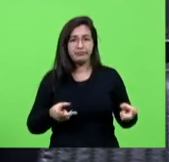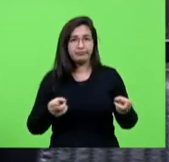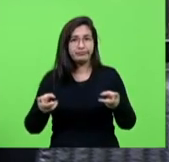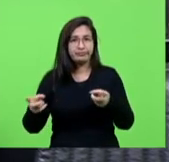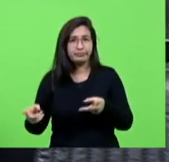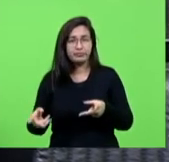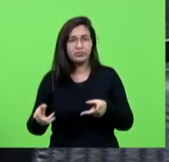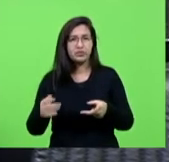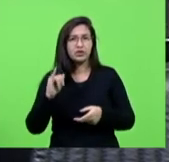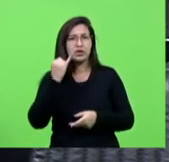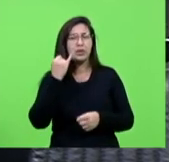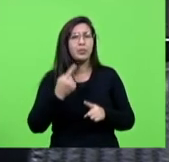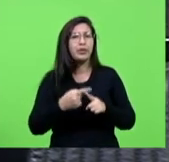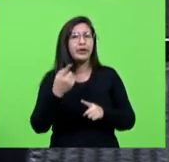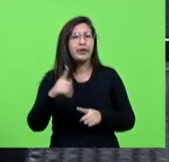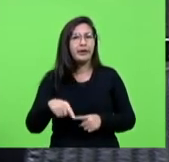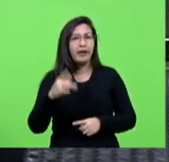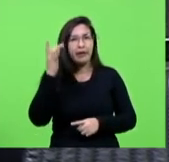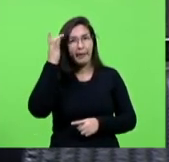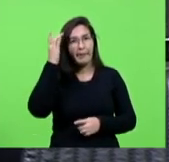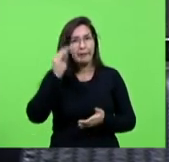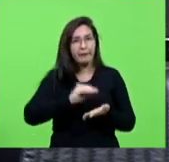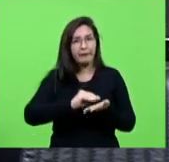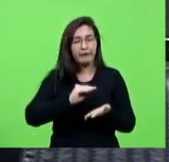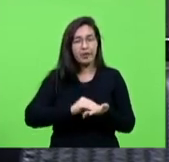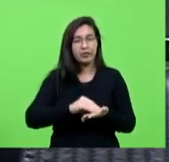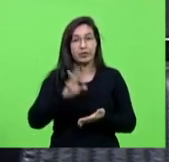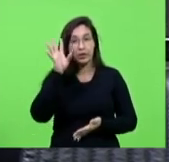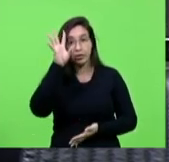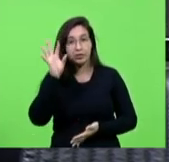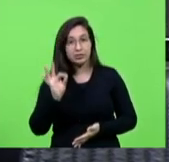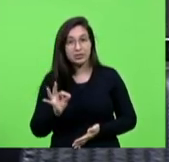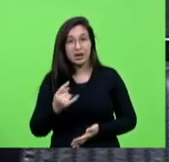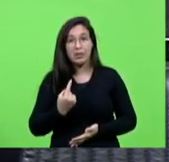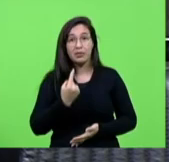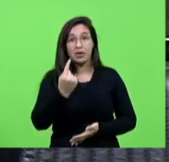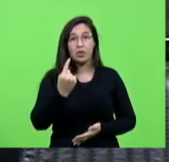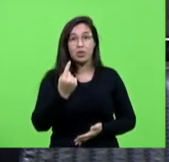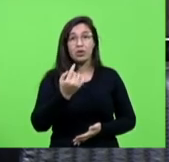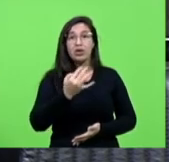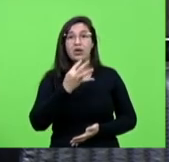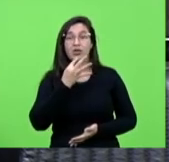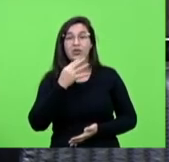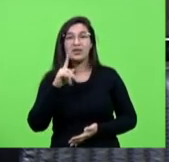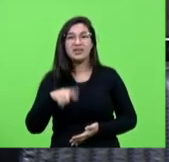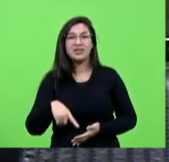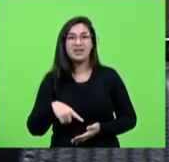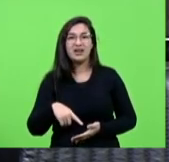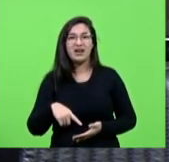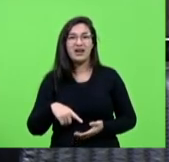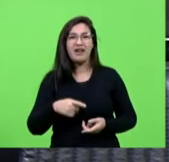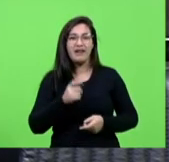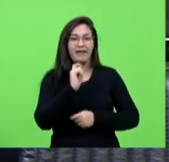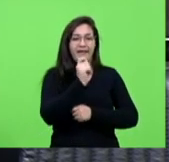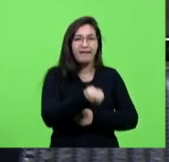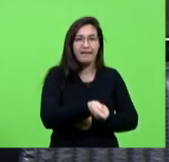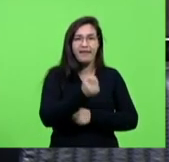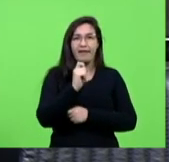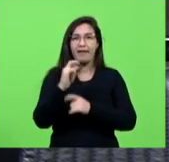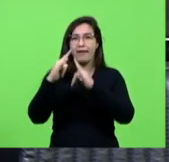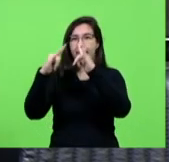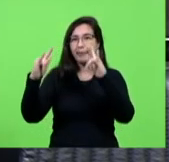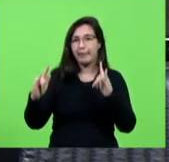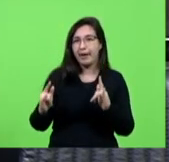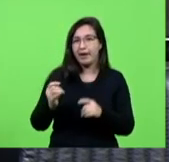por que é um moleque despreparado? Porque não sabe, a única feira que conhece é aquelas quermesse que tem pescaria, barraquinha do